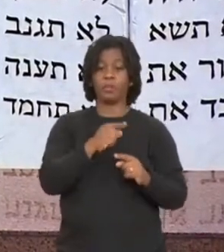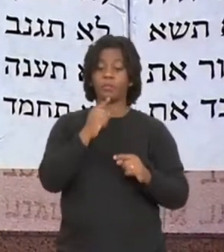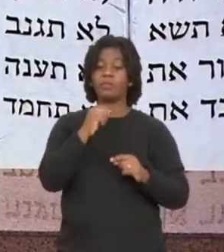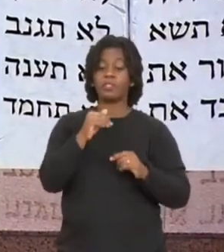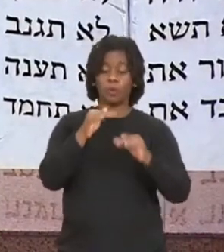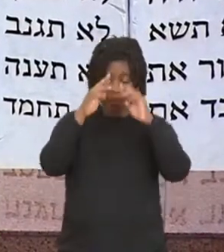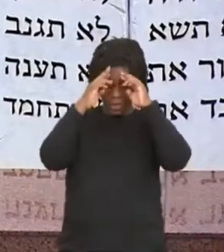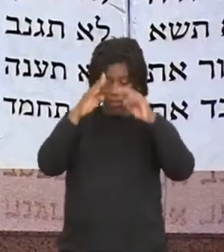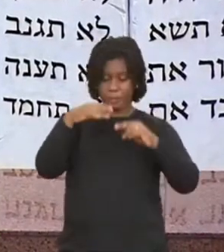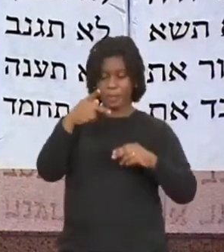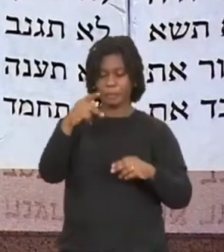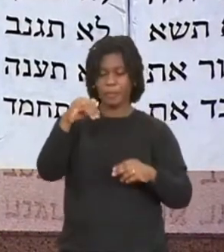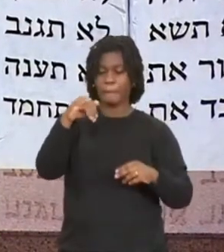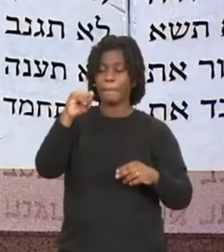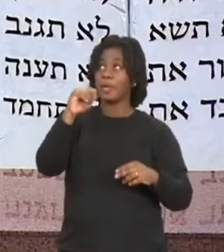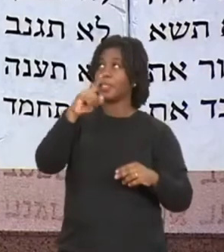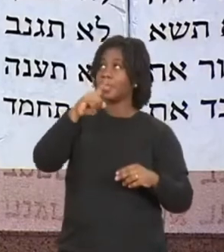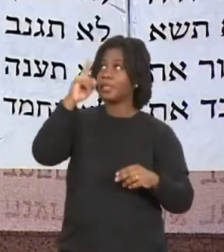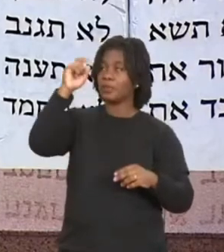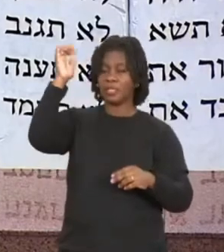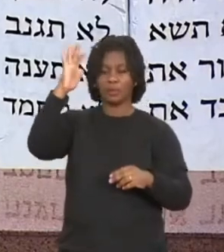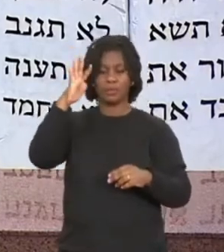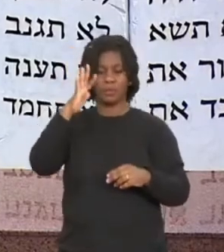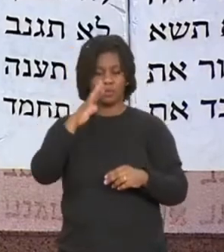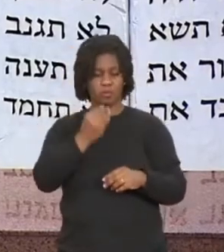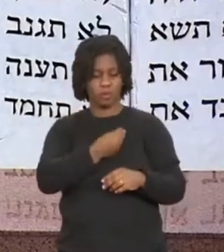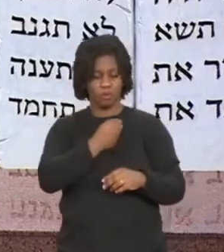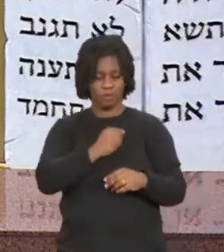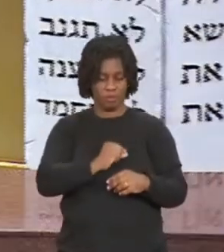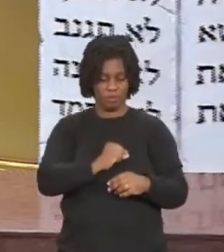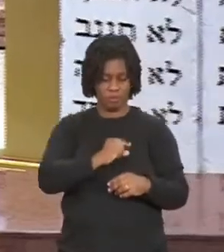seus dias de vida. É uma promessa.